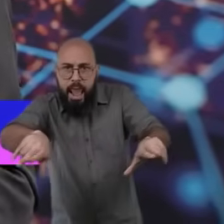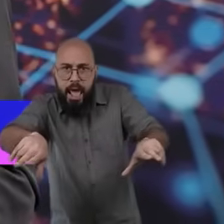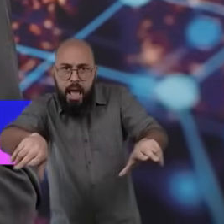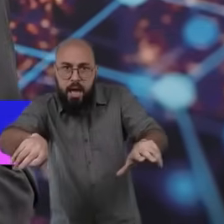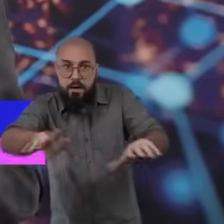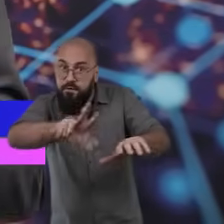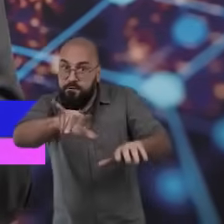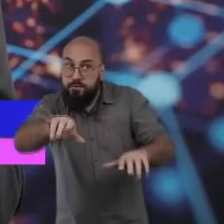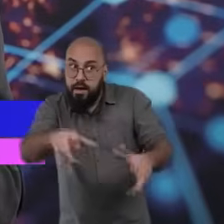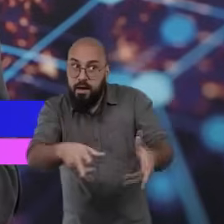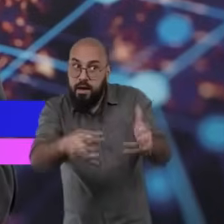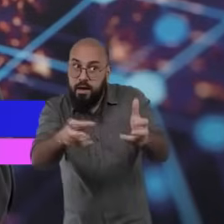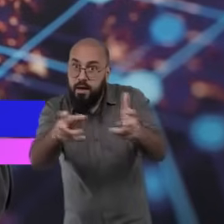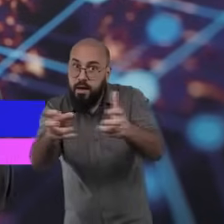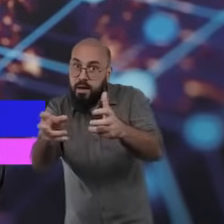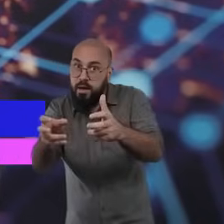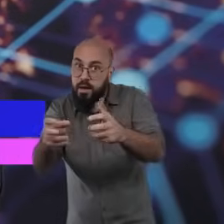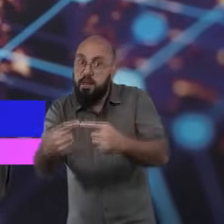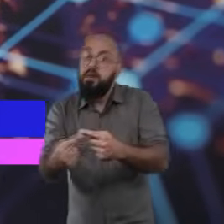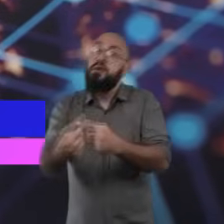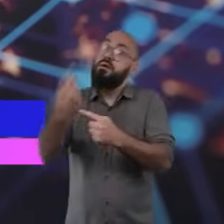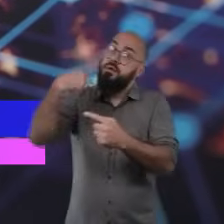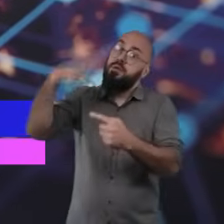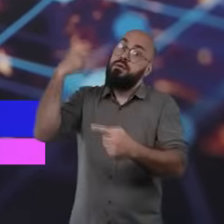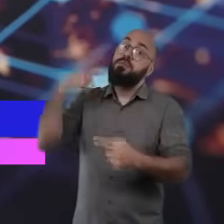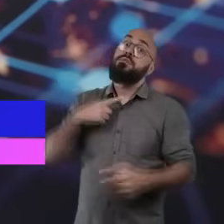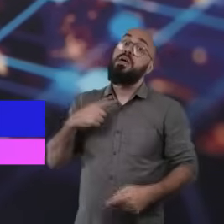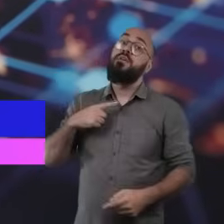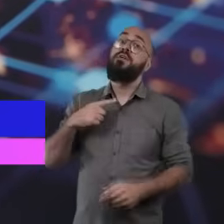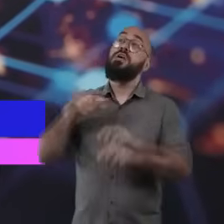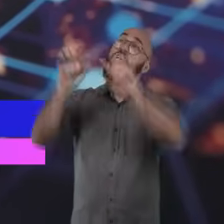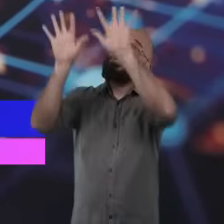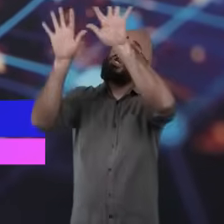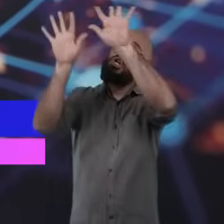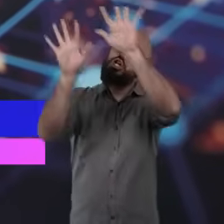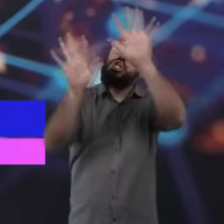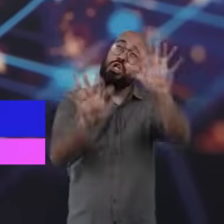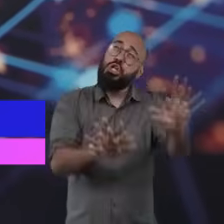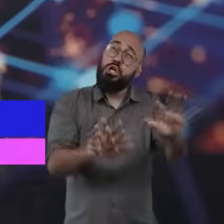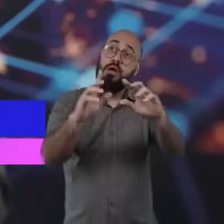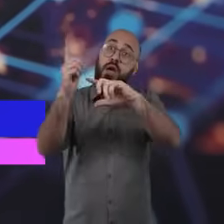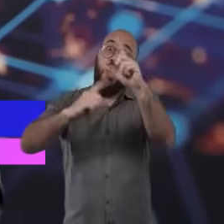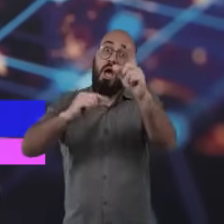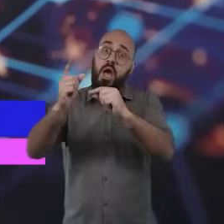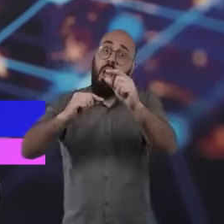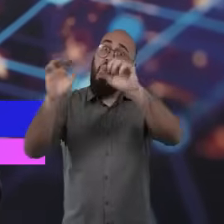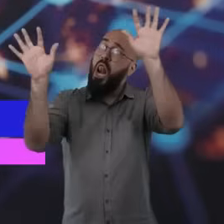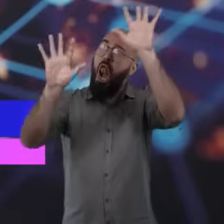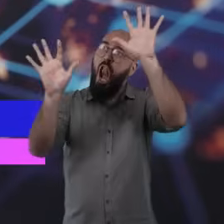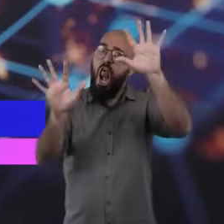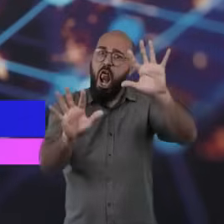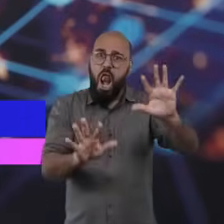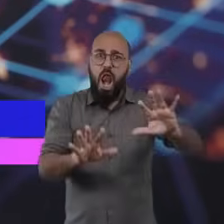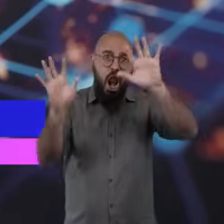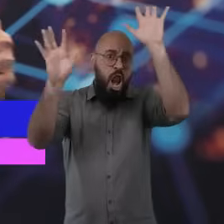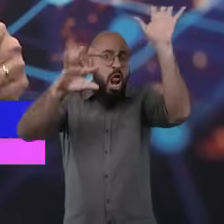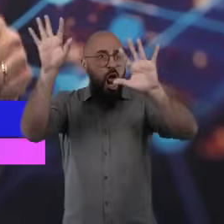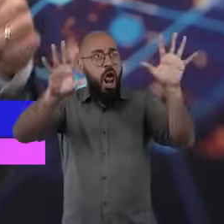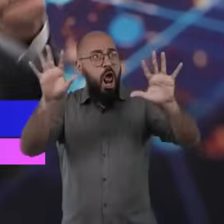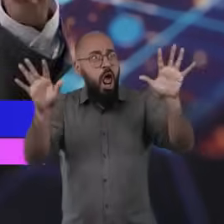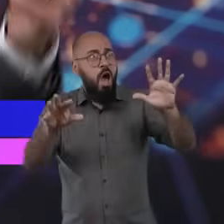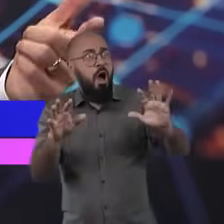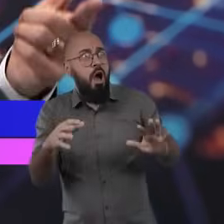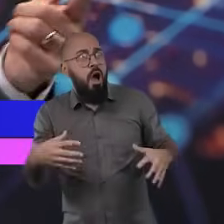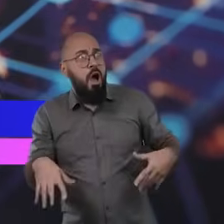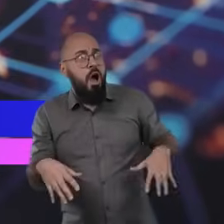estrelas. Estes sinais começaram a apontar o fim do tempo do fim. Quando nós vemos